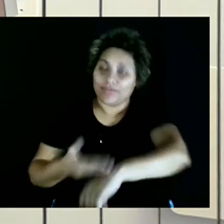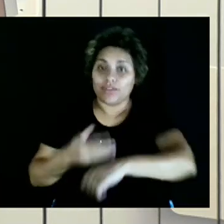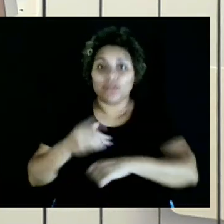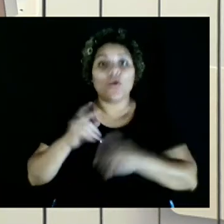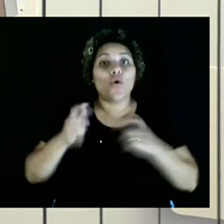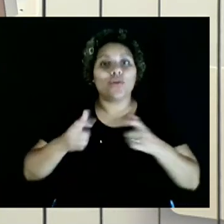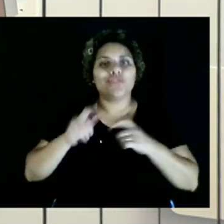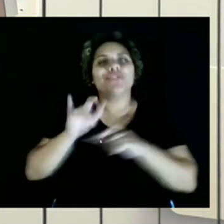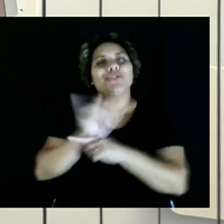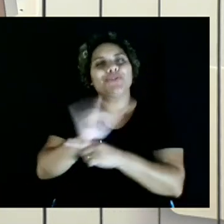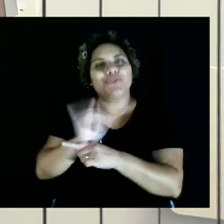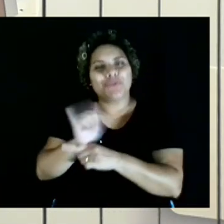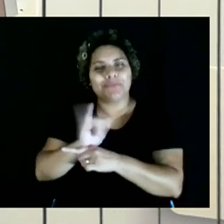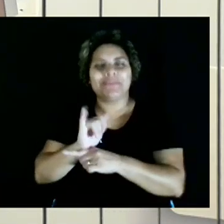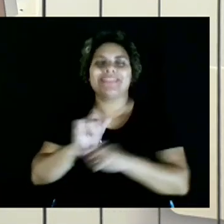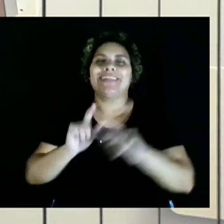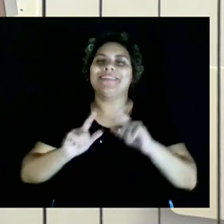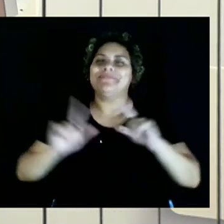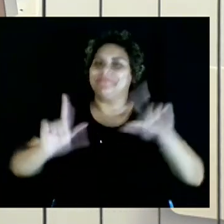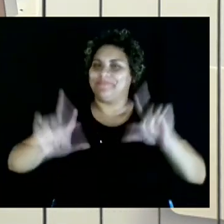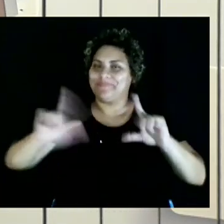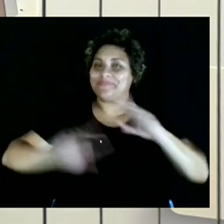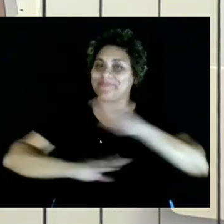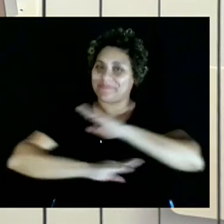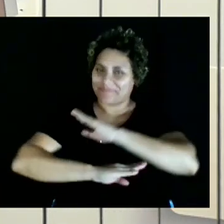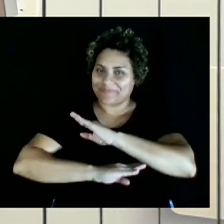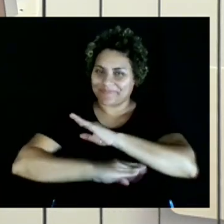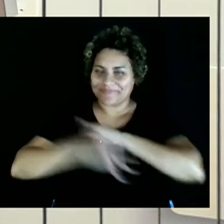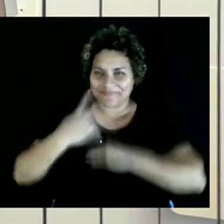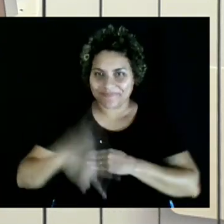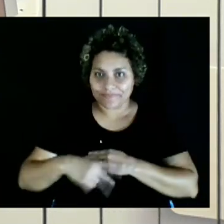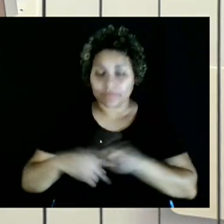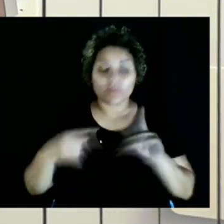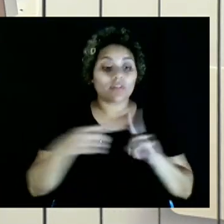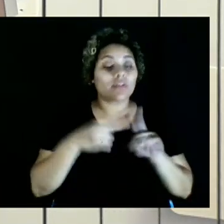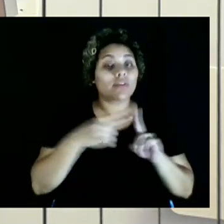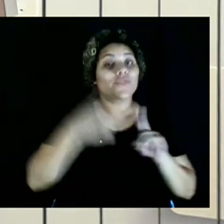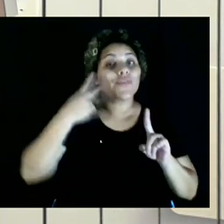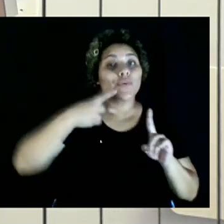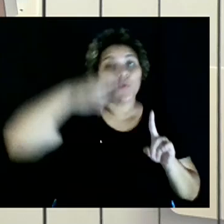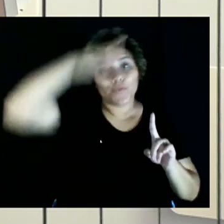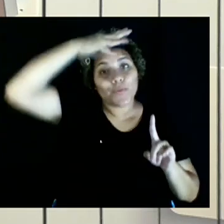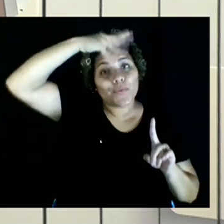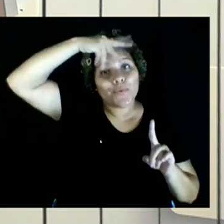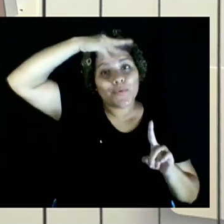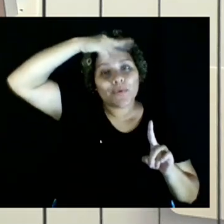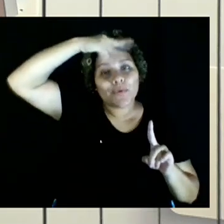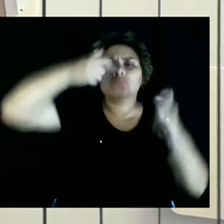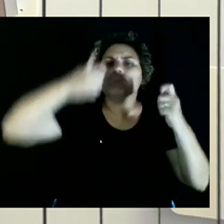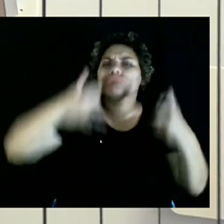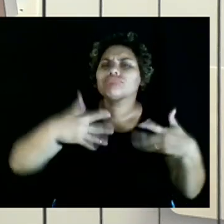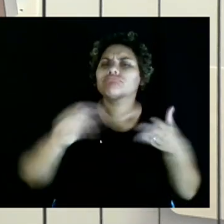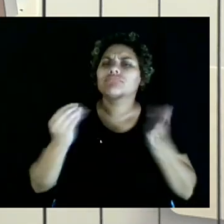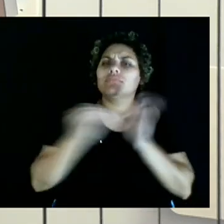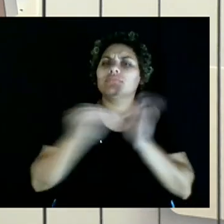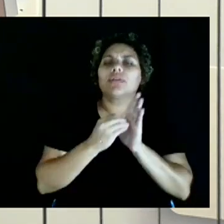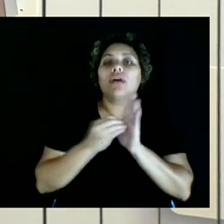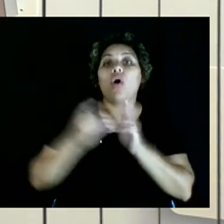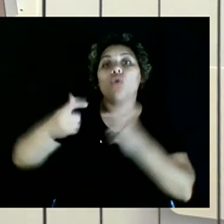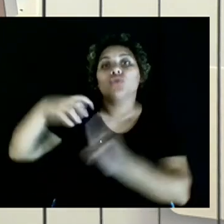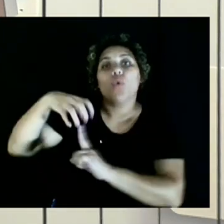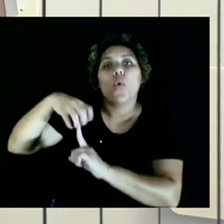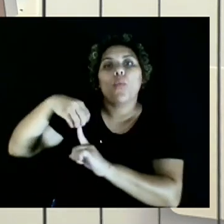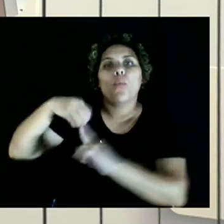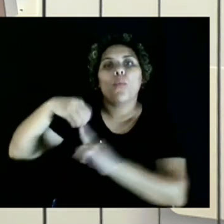Campinas. E olha só, o vereador Rodrigo da Farmadic reivindica implantação de ecoponto no distrito do Ouro